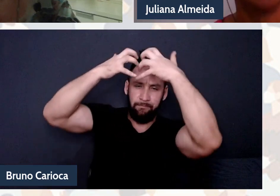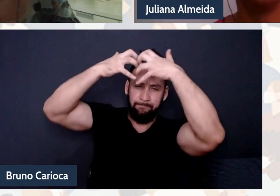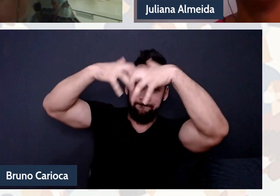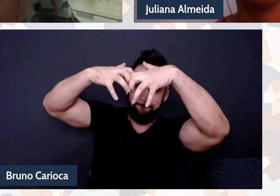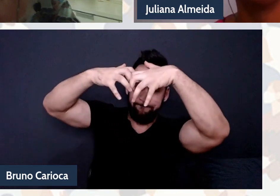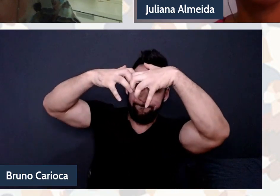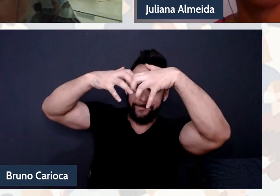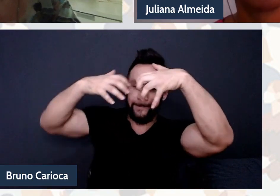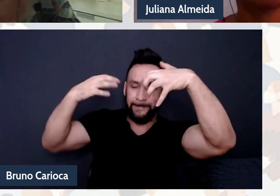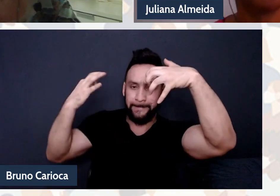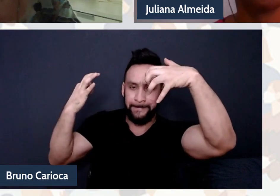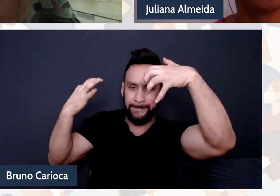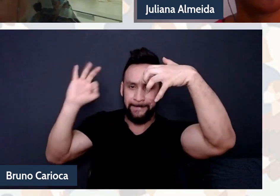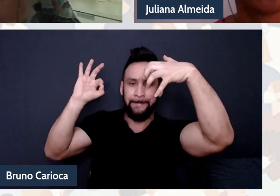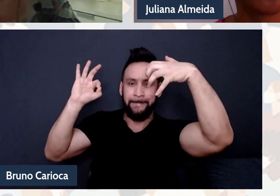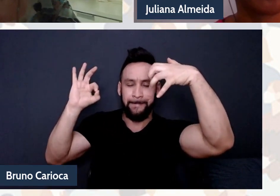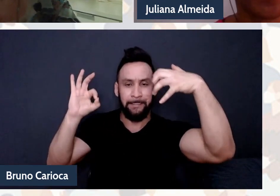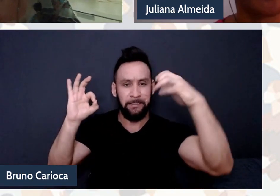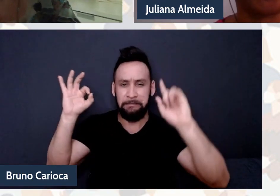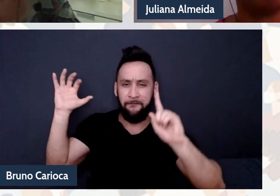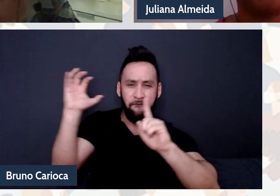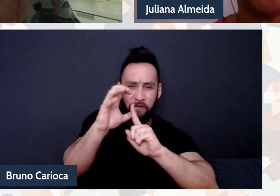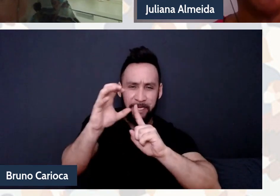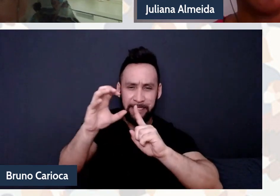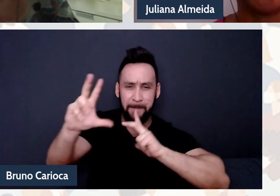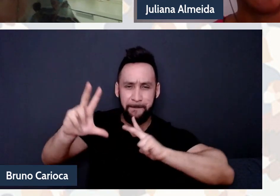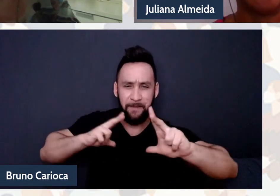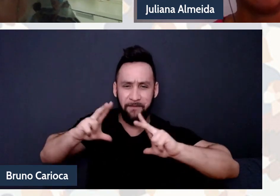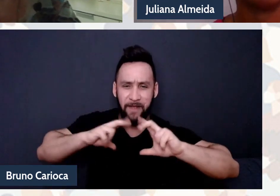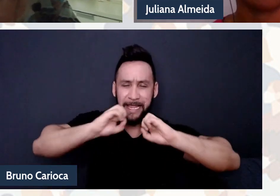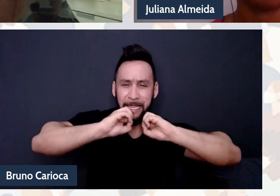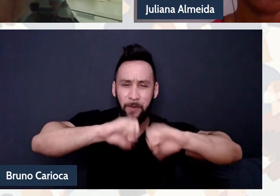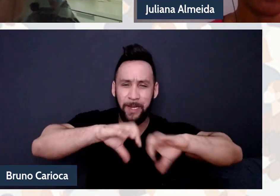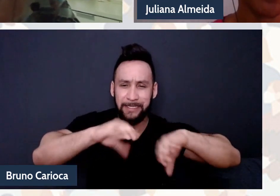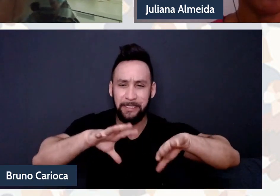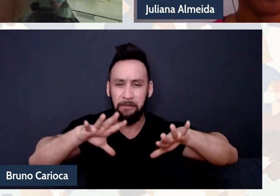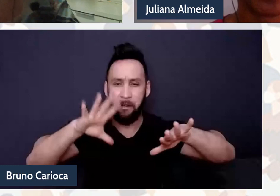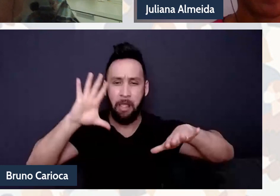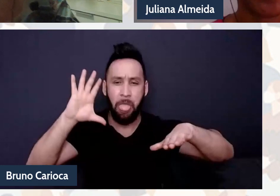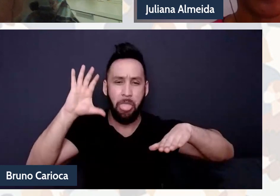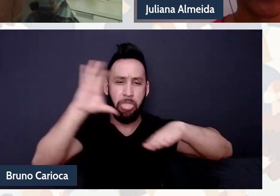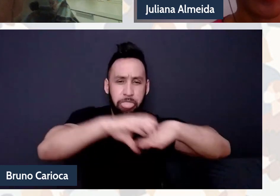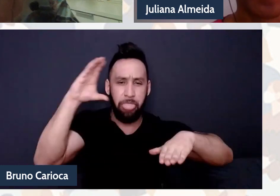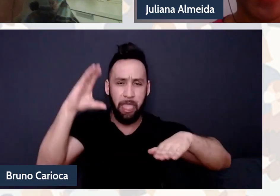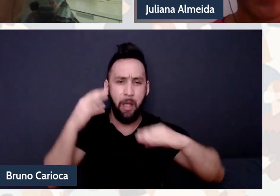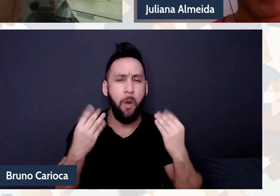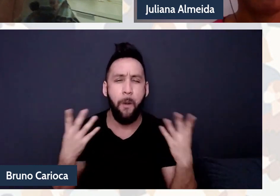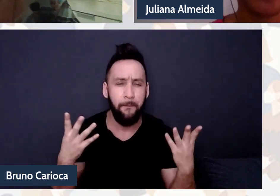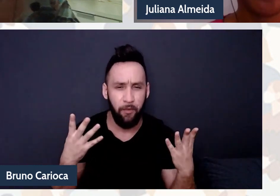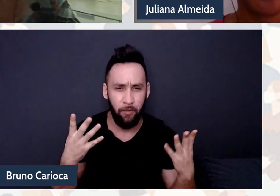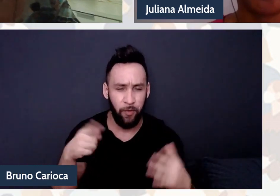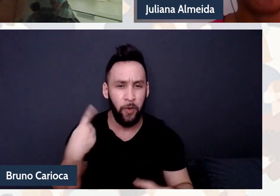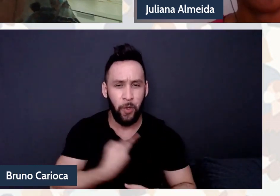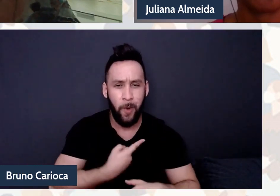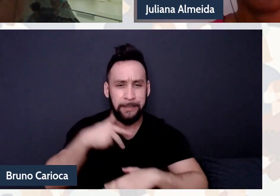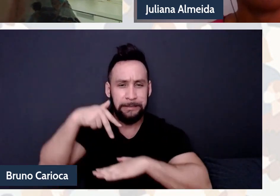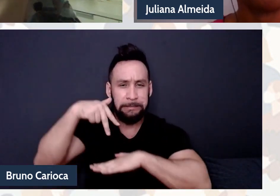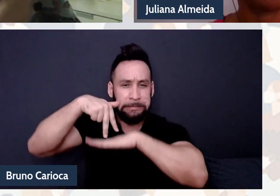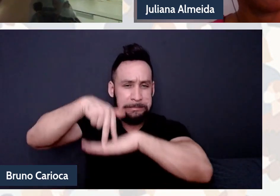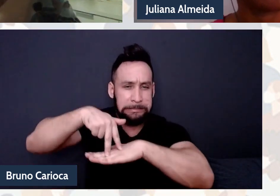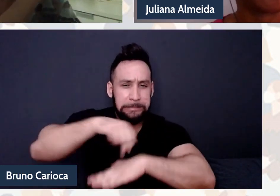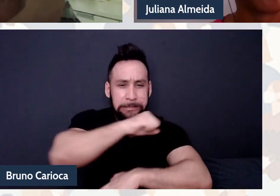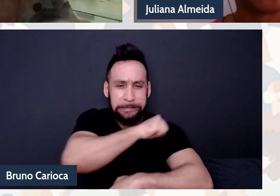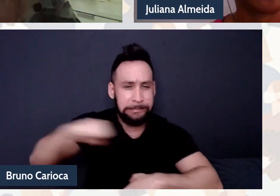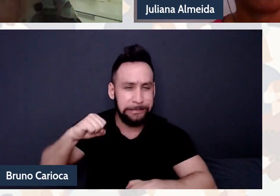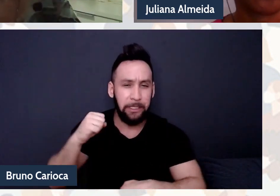empresarial e também sobre o nosso papel diante desse cenário, né? E continuando as apresentações da mesa, nós agora